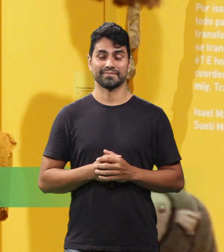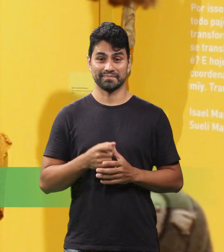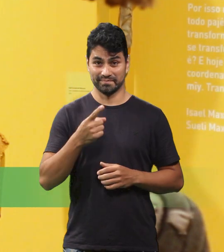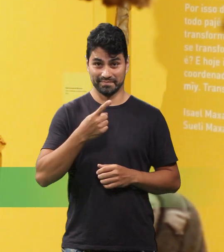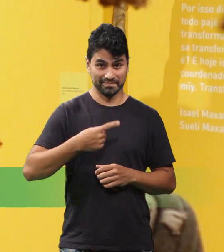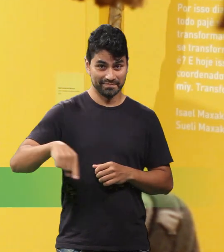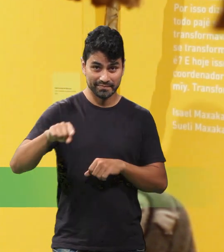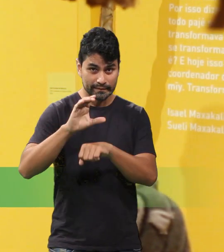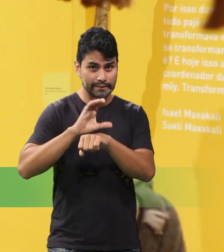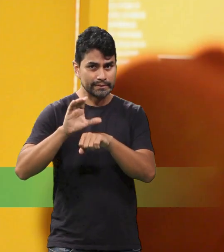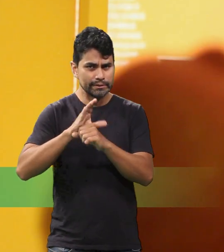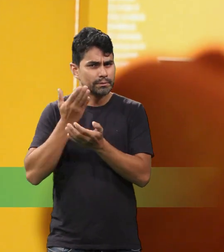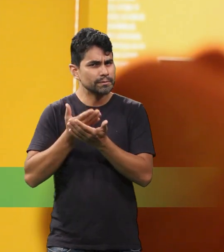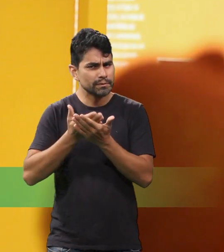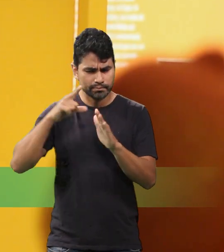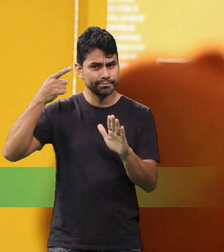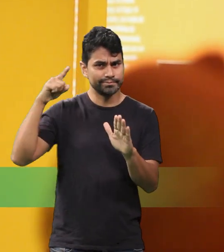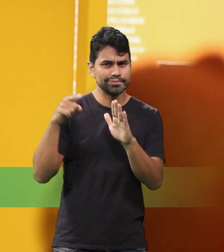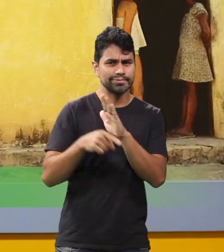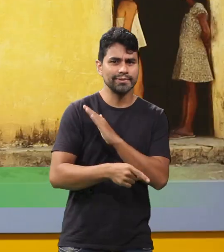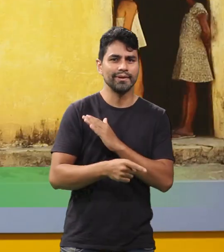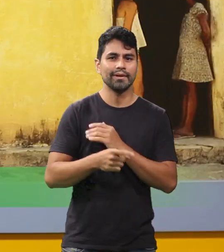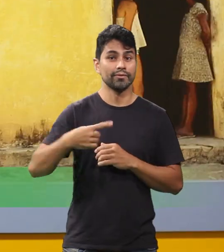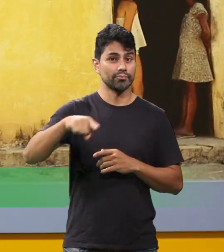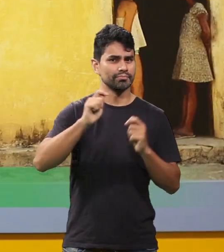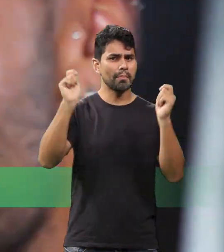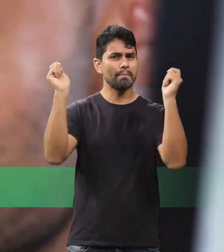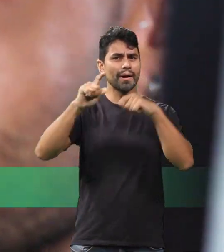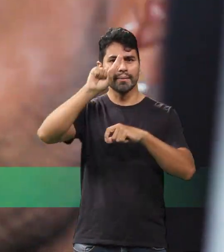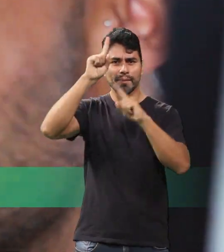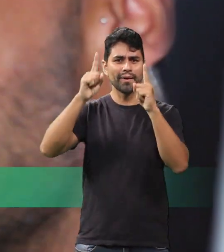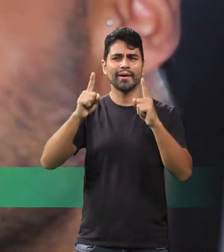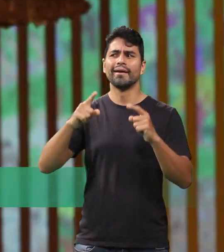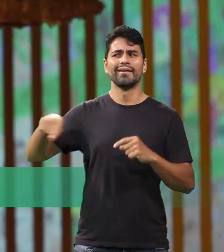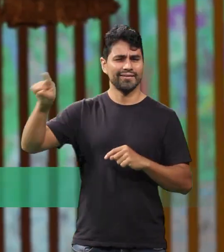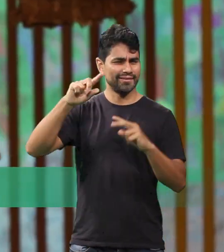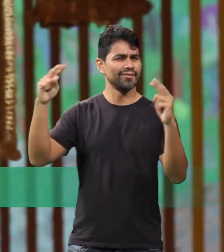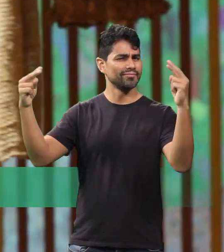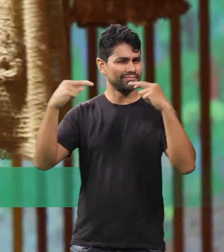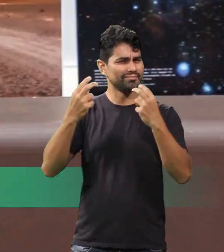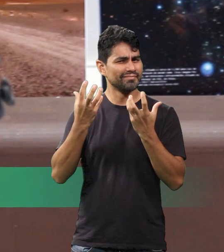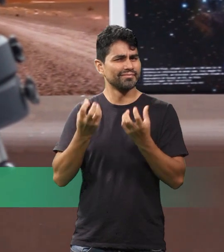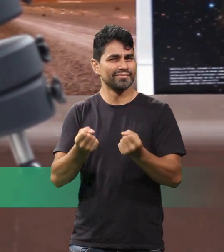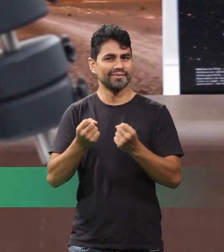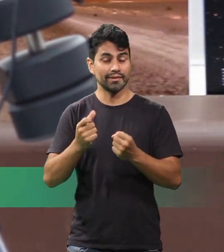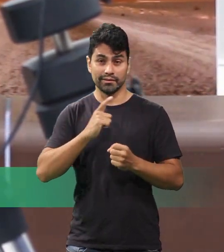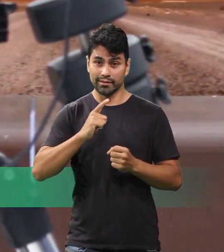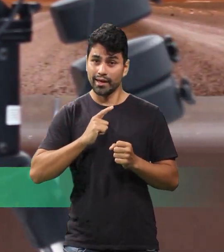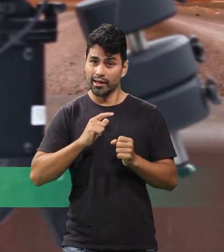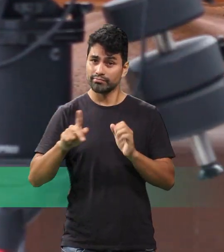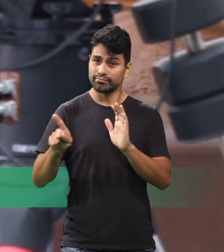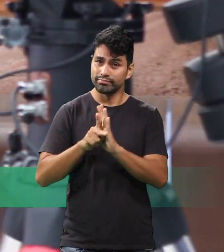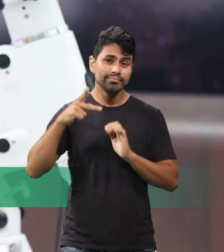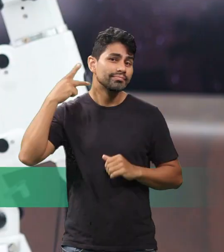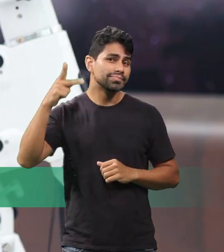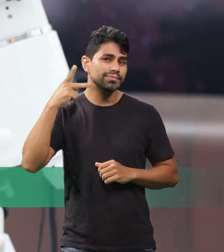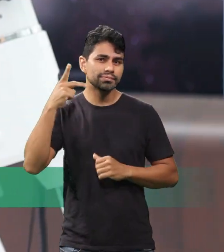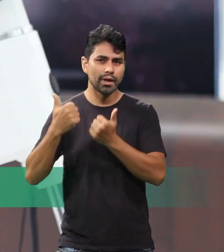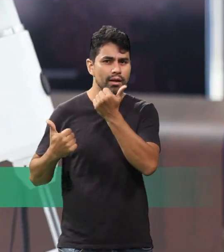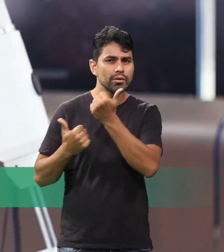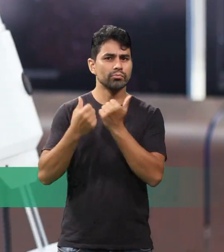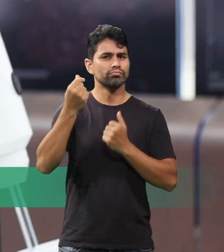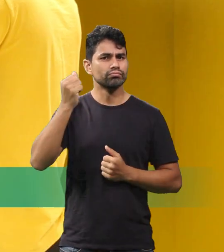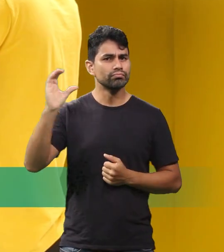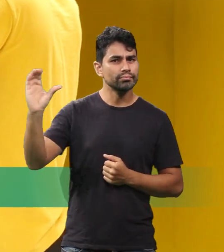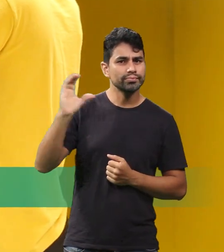E para o aperfeiçoamento da nossa formação universitária, a nossa capacidade criativa é reconhecida. Temos uma política de apoio financeiro